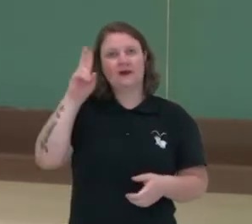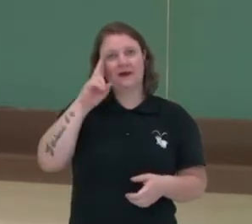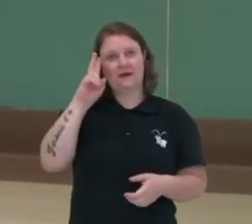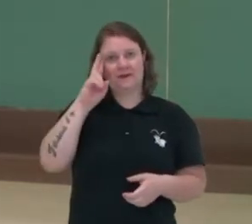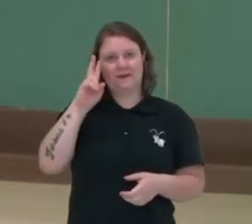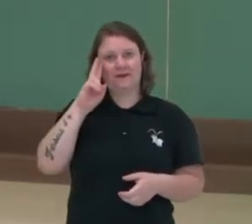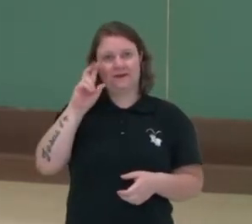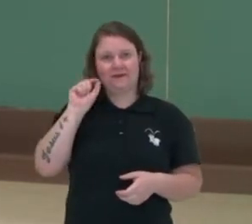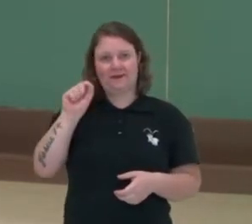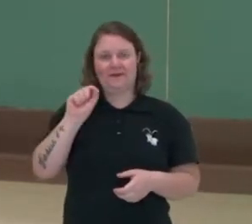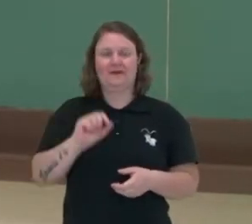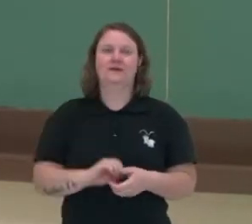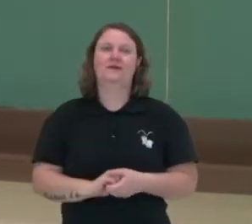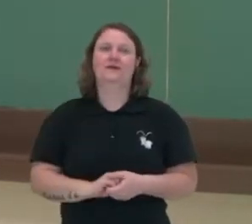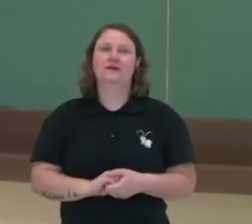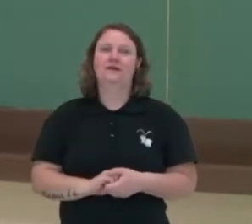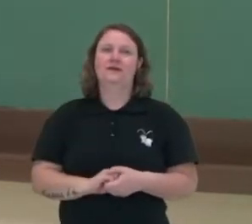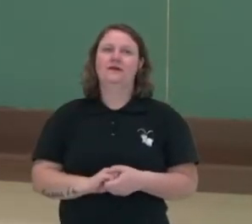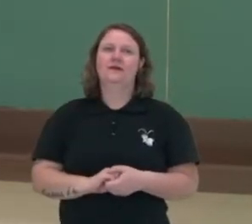disso.